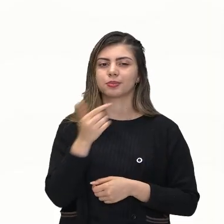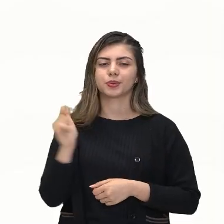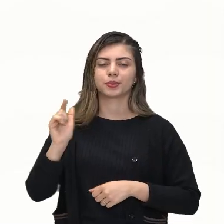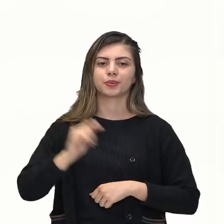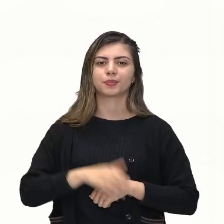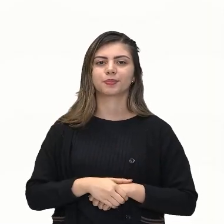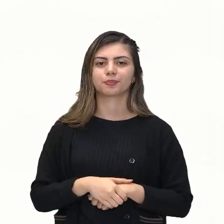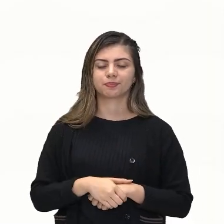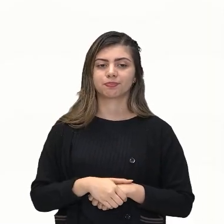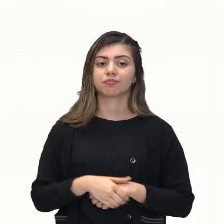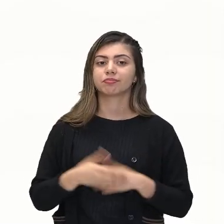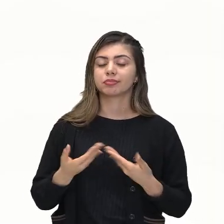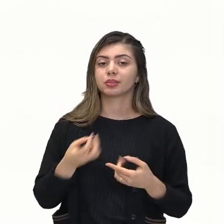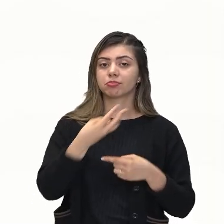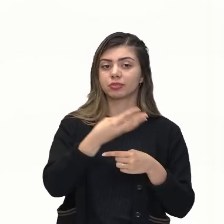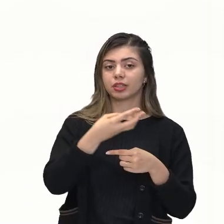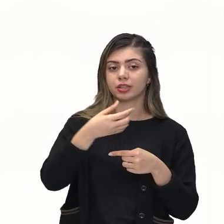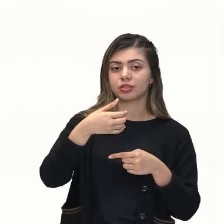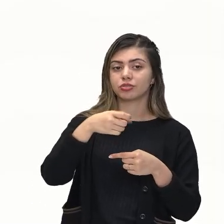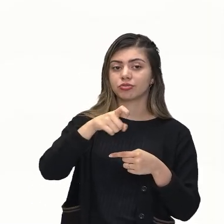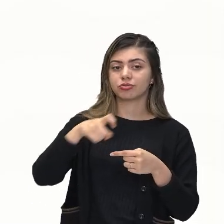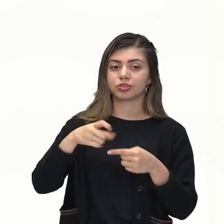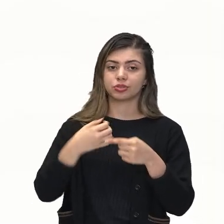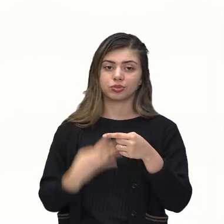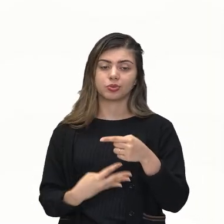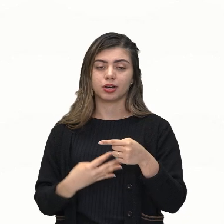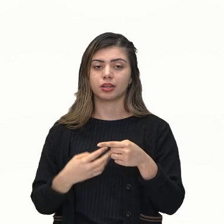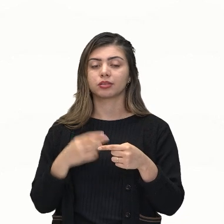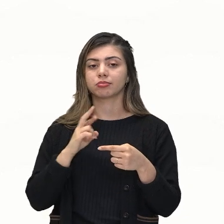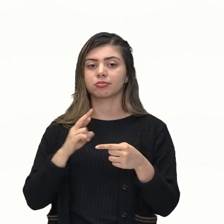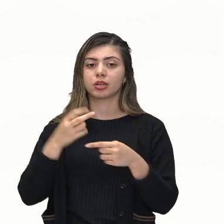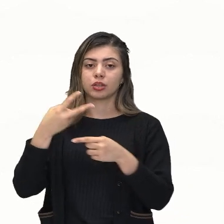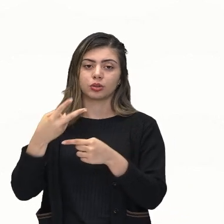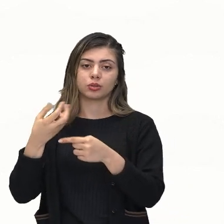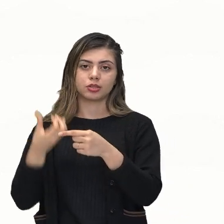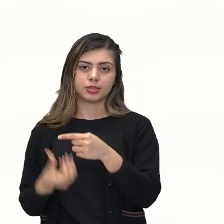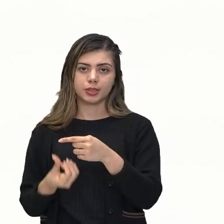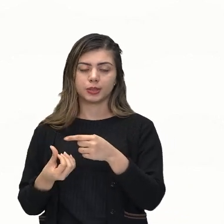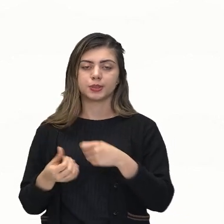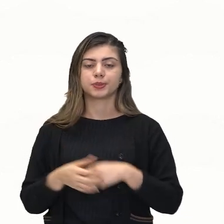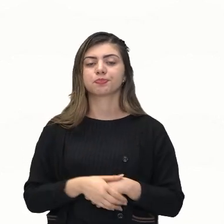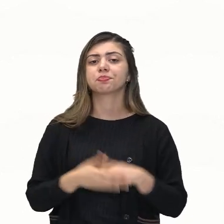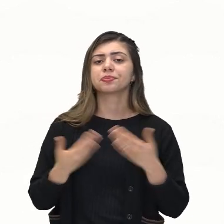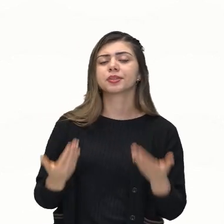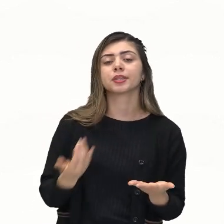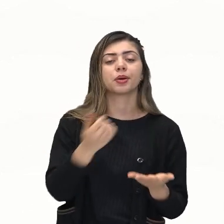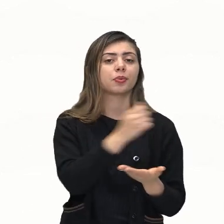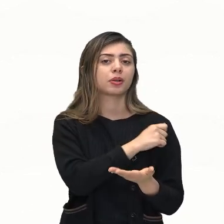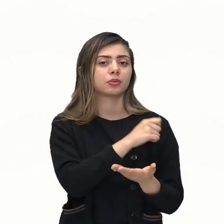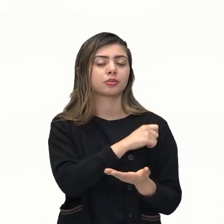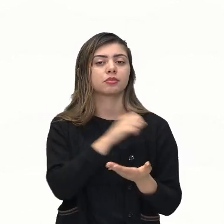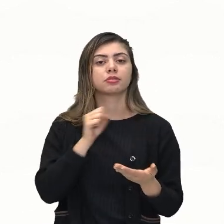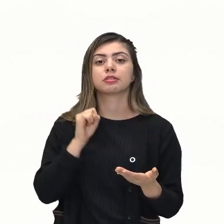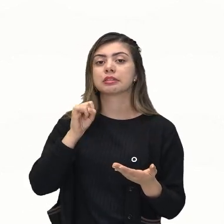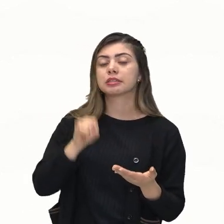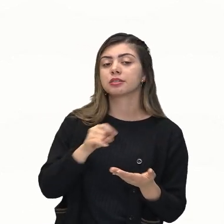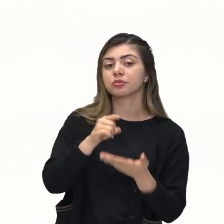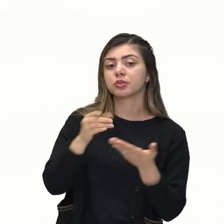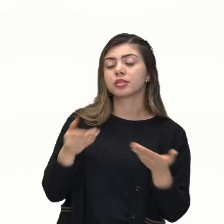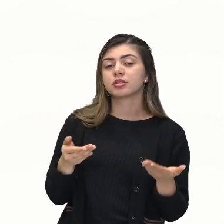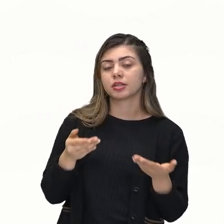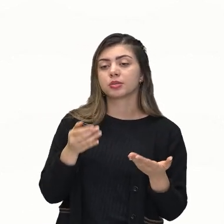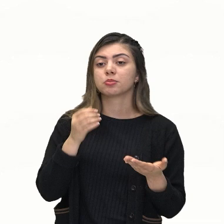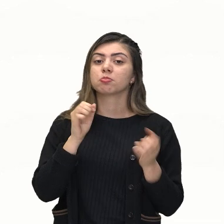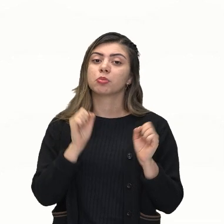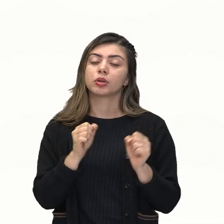lá. 3x sobre 4 igual a 2 sobre 6. Turma, se você preferir